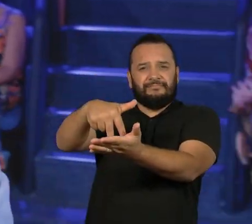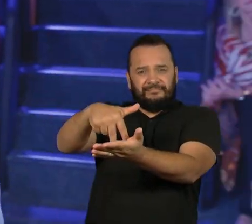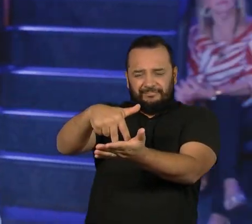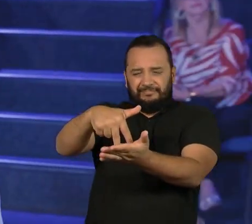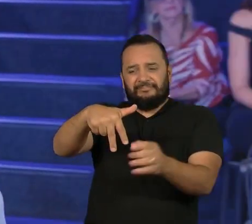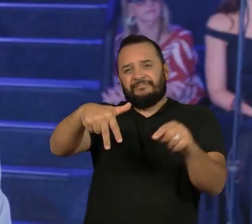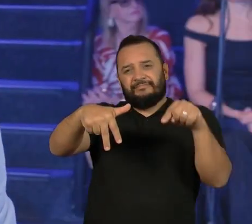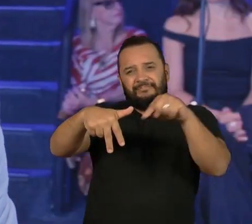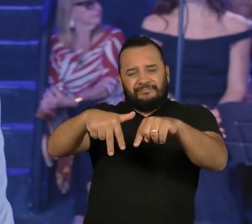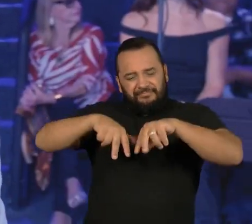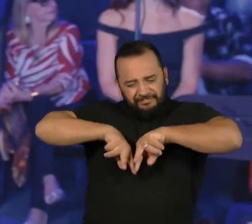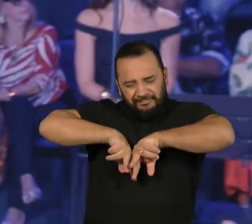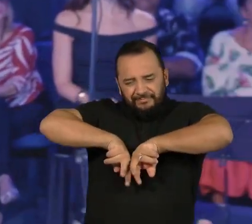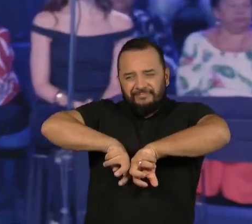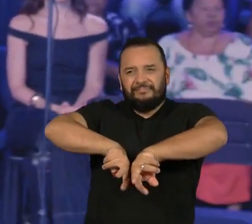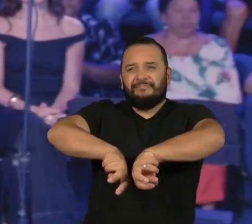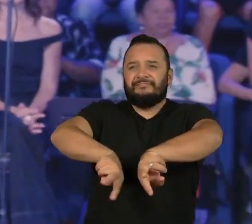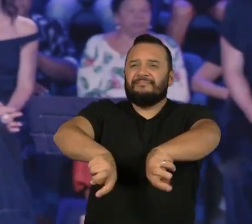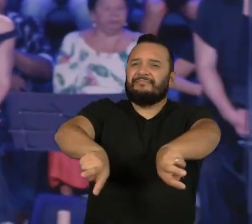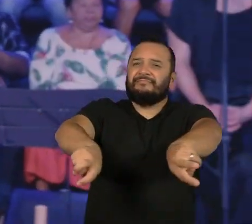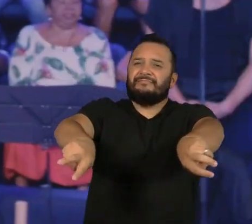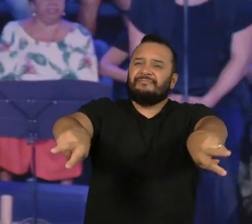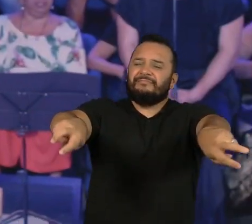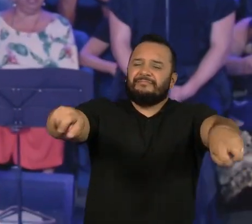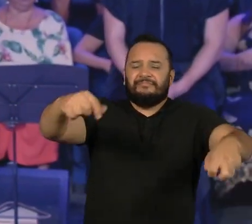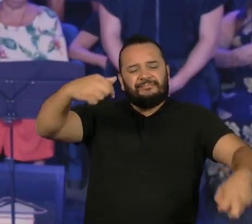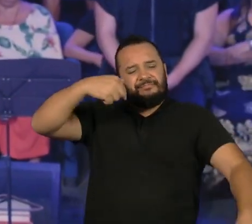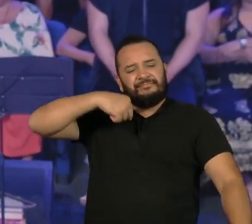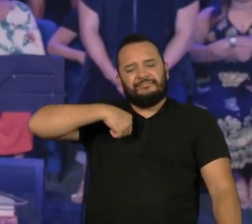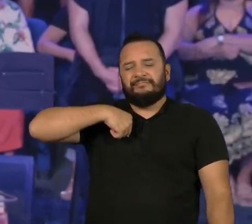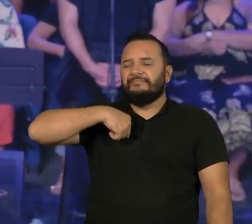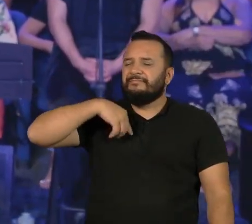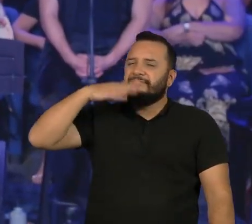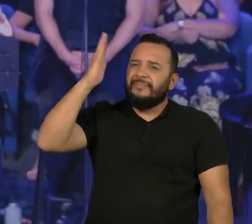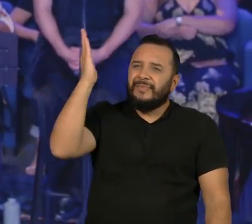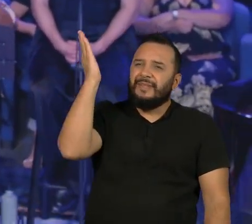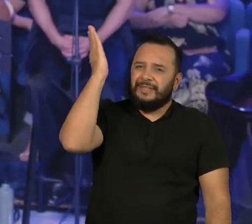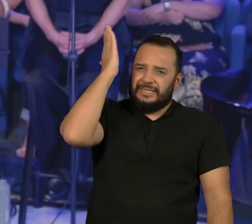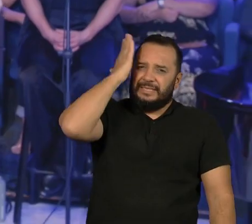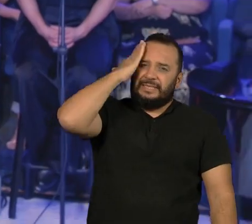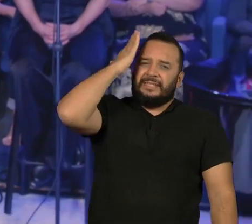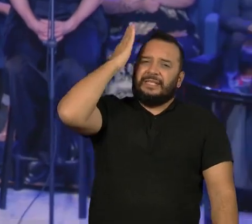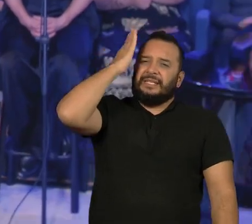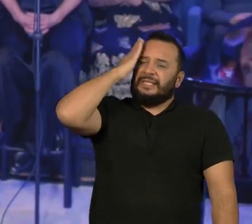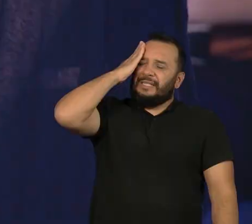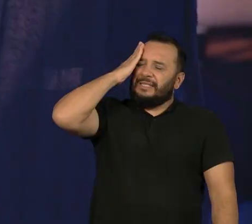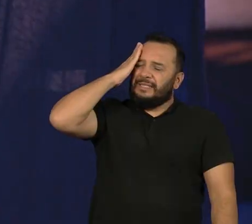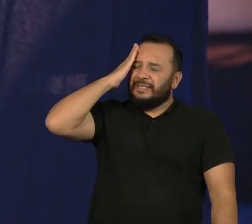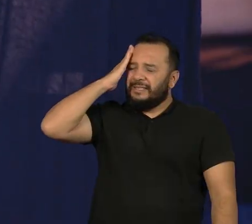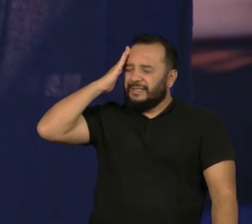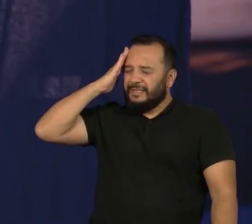chão. Não importa saber se é terrível